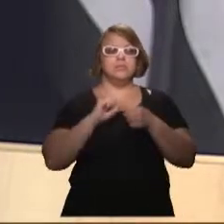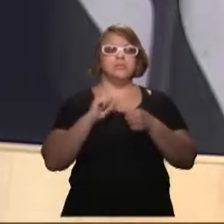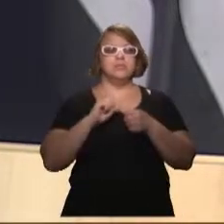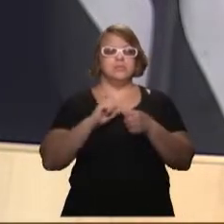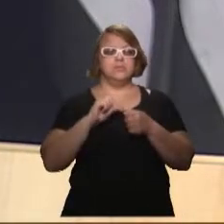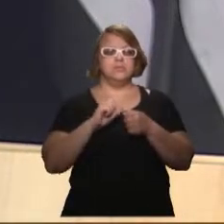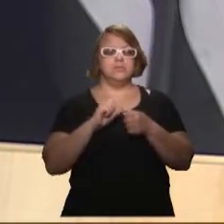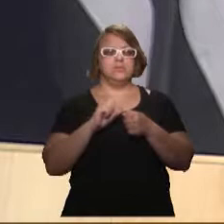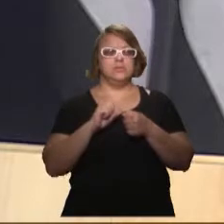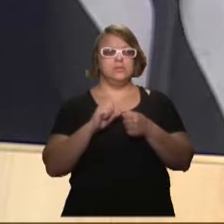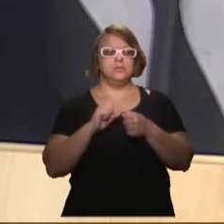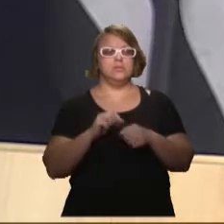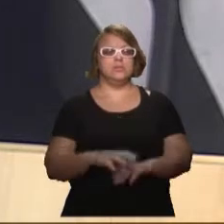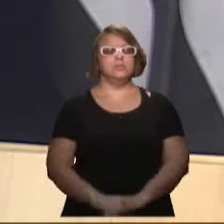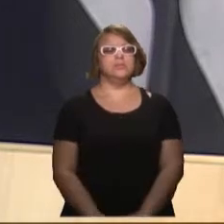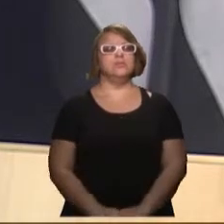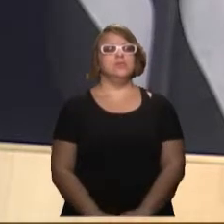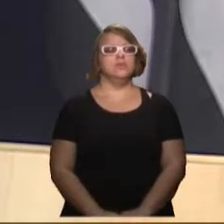Ninguém trabalha de graça.